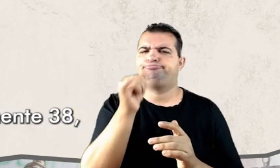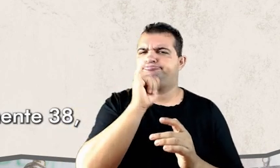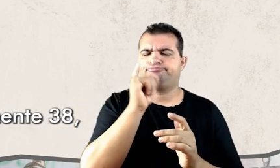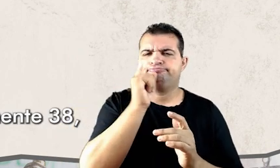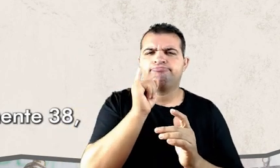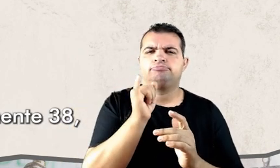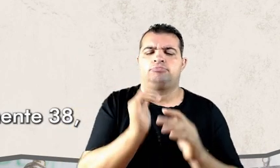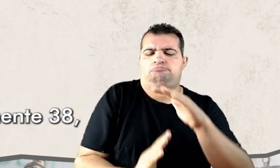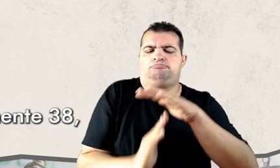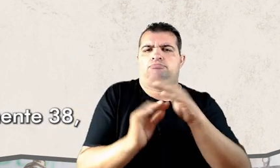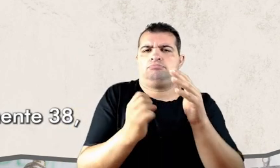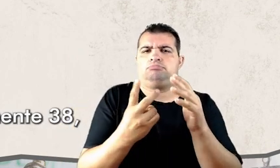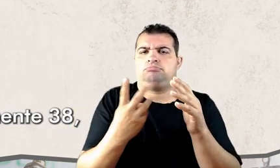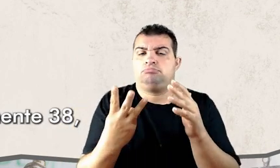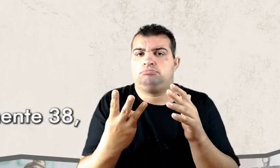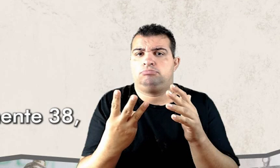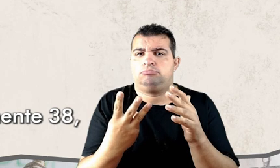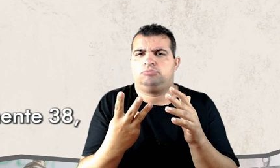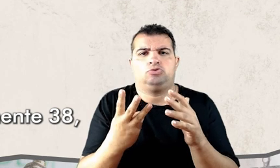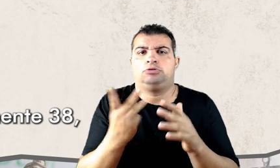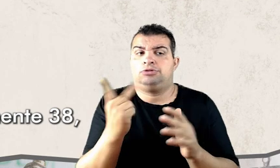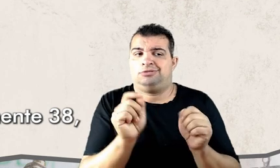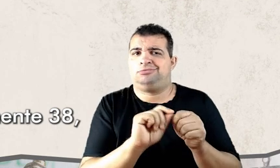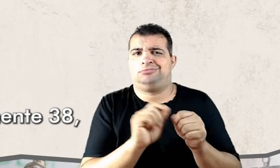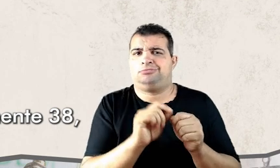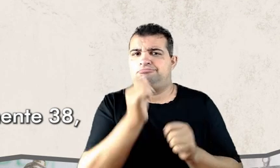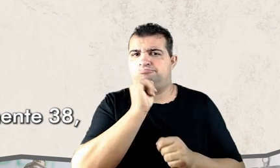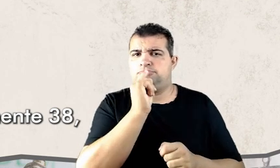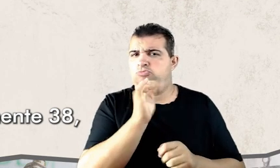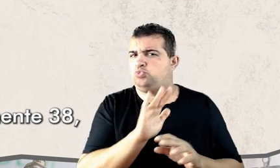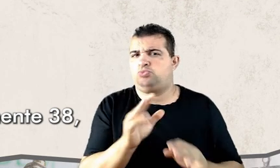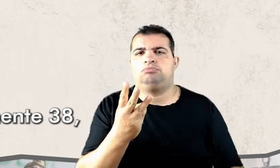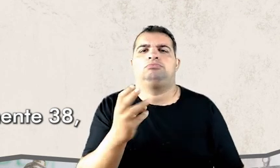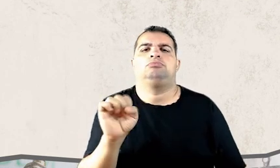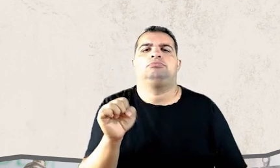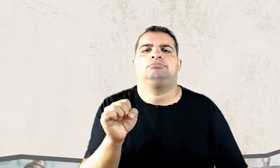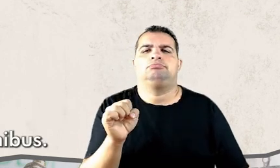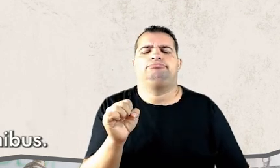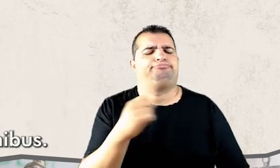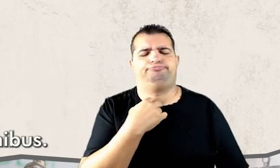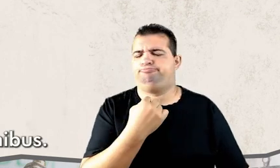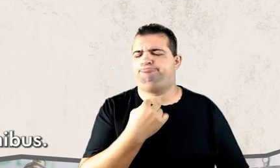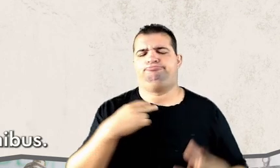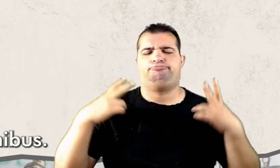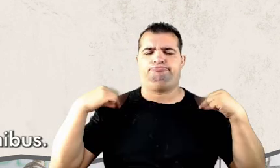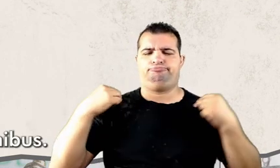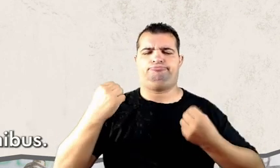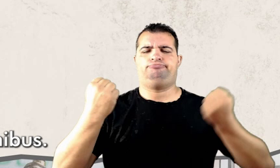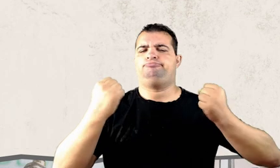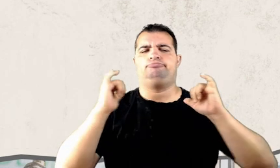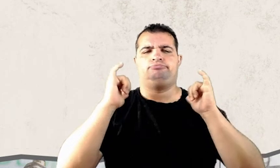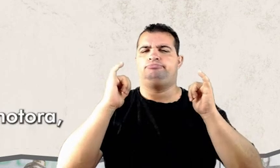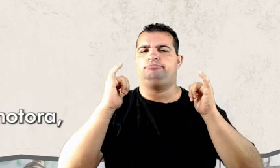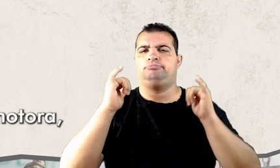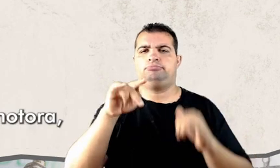de 123 pontos, fez somente 38, segundo Carvalhais. Não poderia ser motorista de